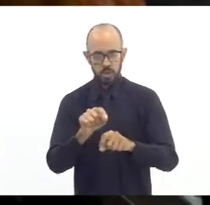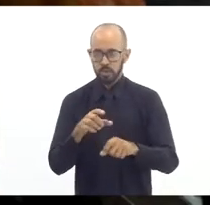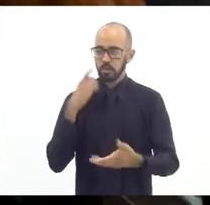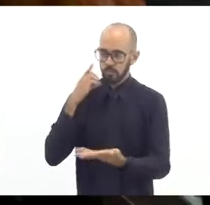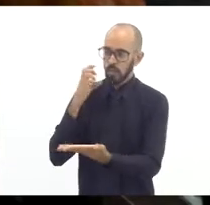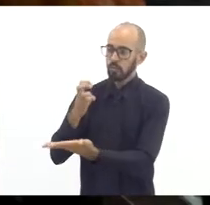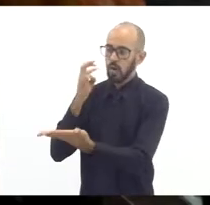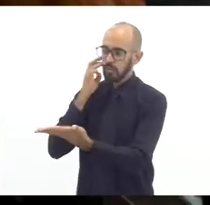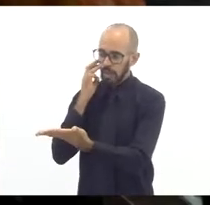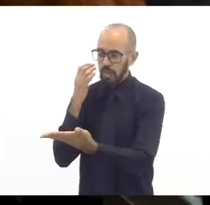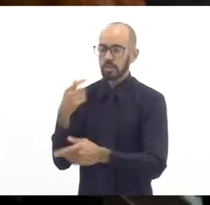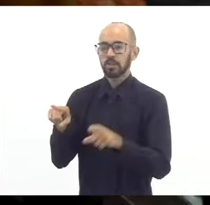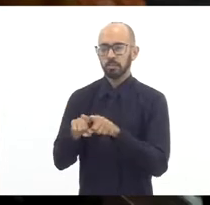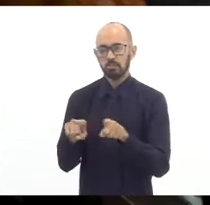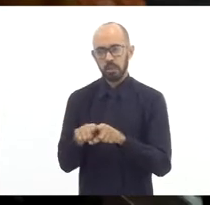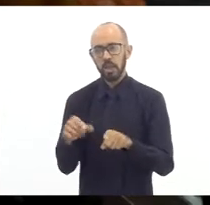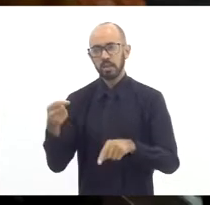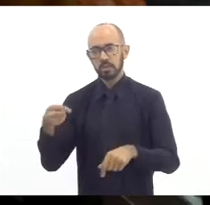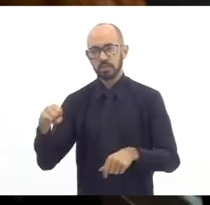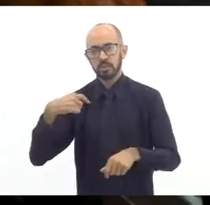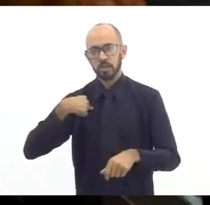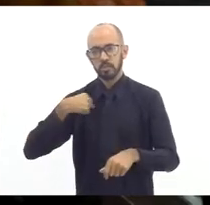tiver